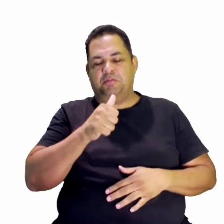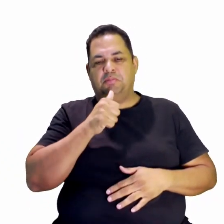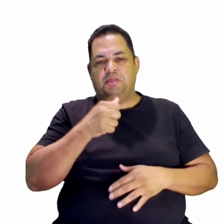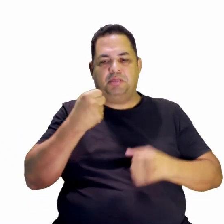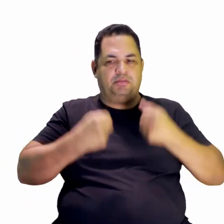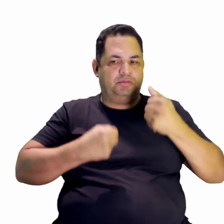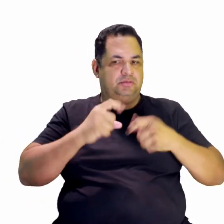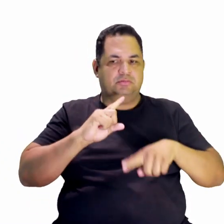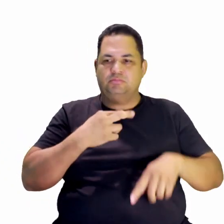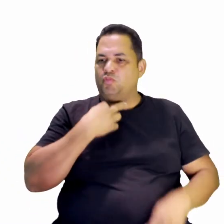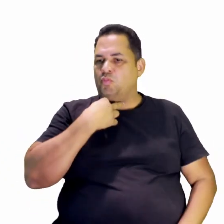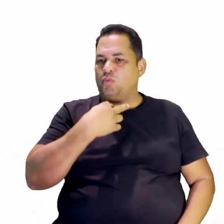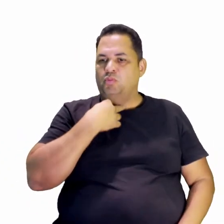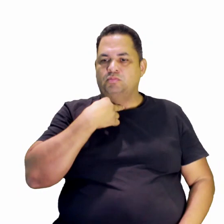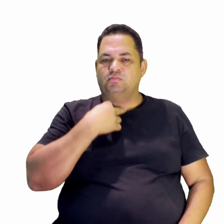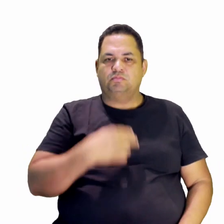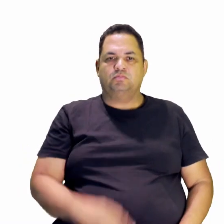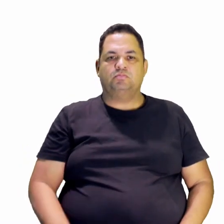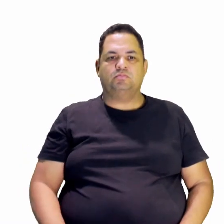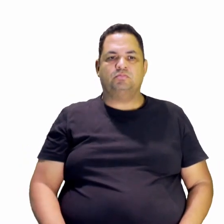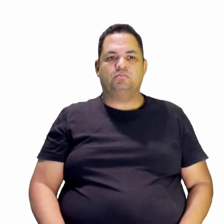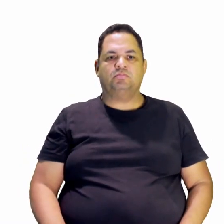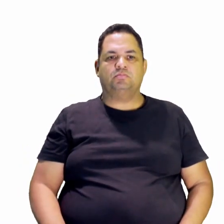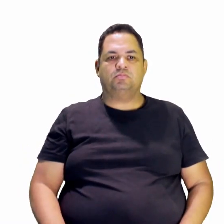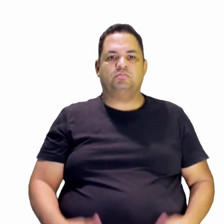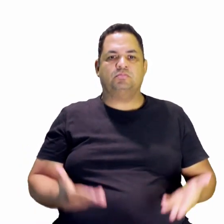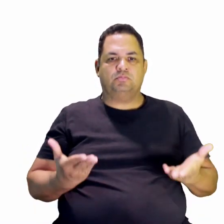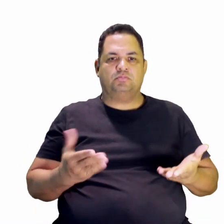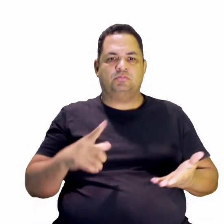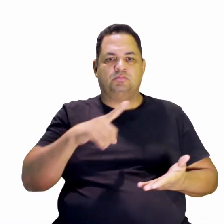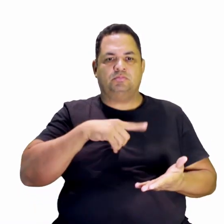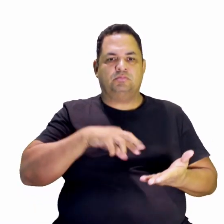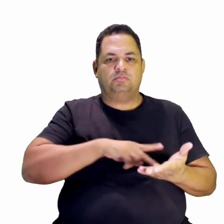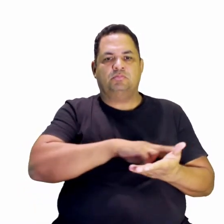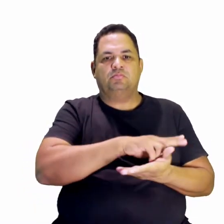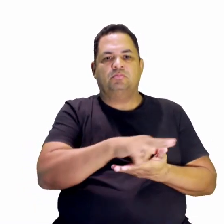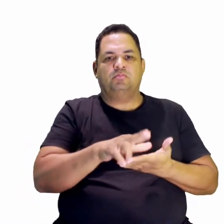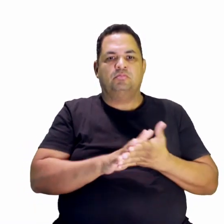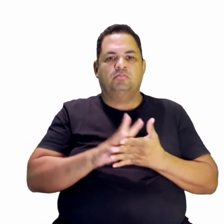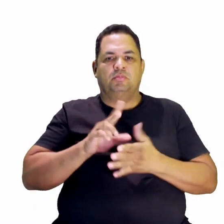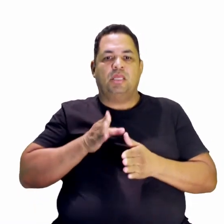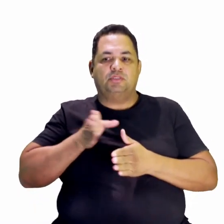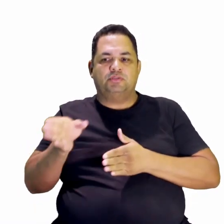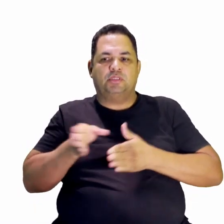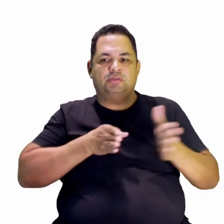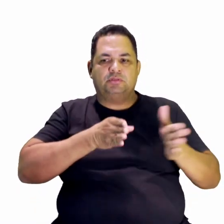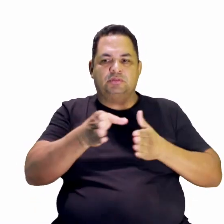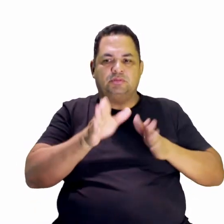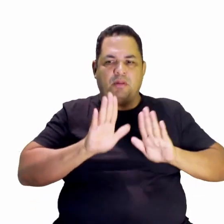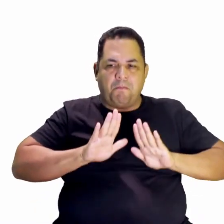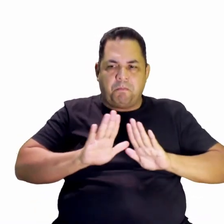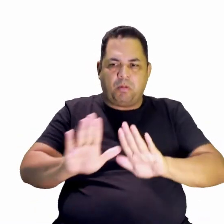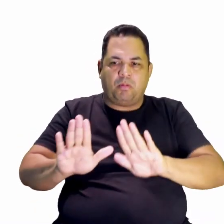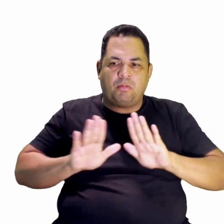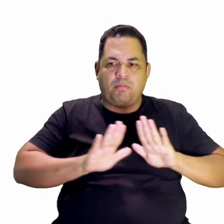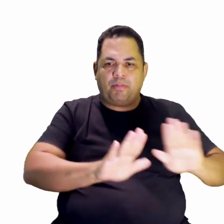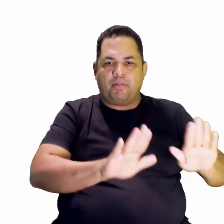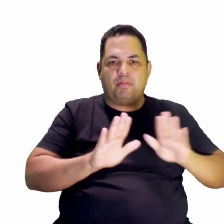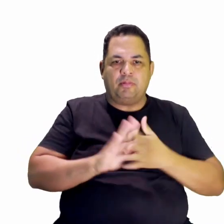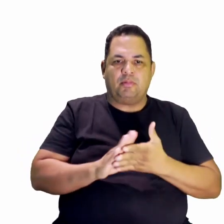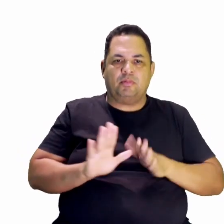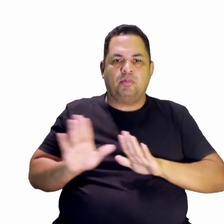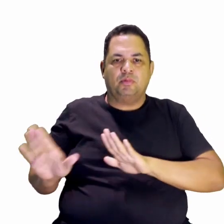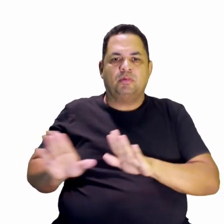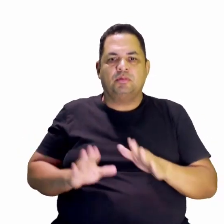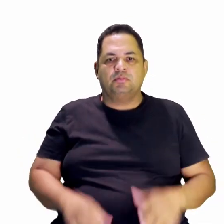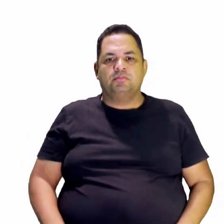bebida, ok? Nesse caso, temos vários vetores na mesma direção e sentido, ó. As pessoas, tudo,